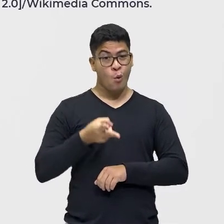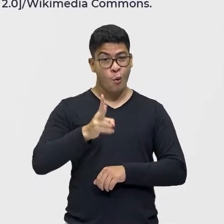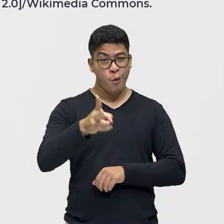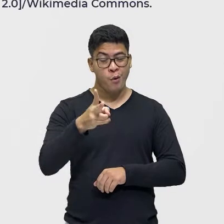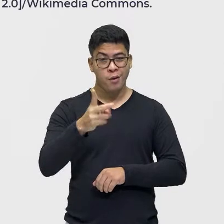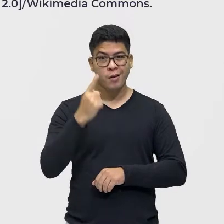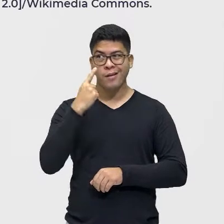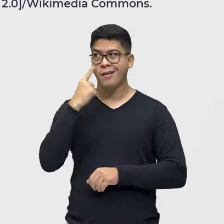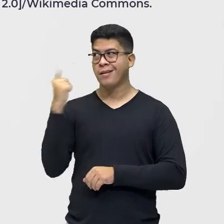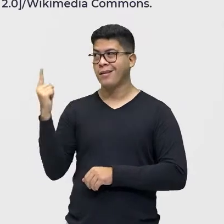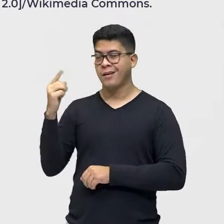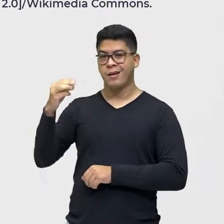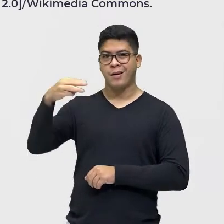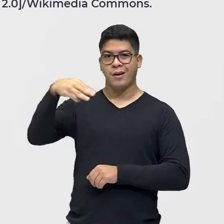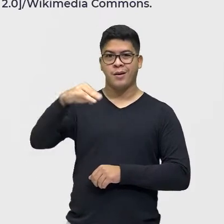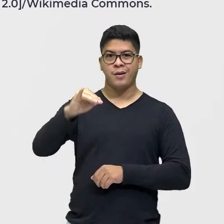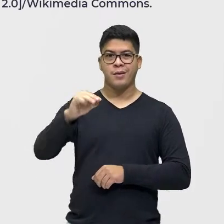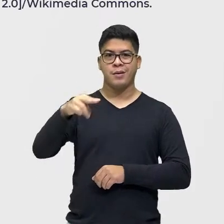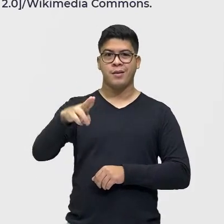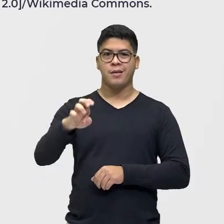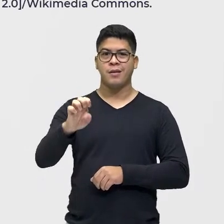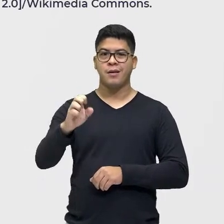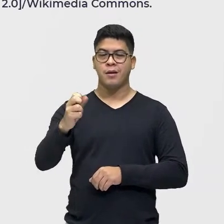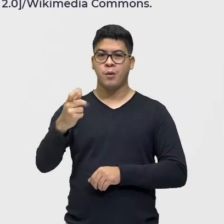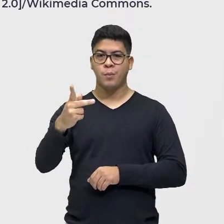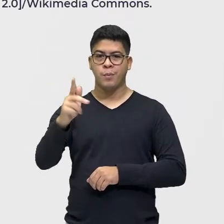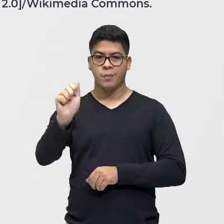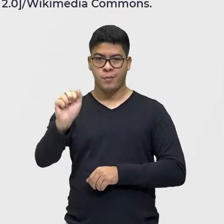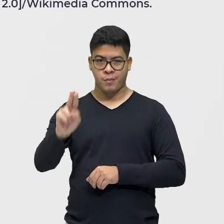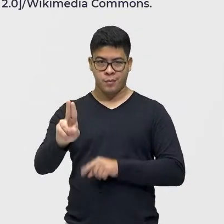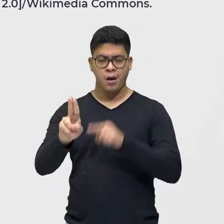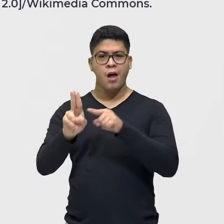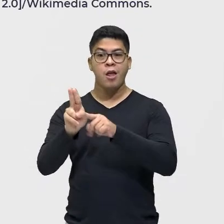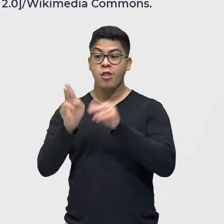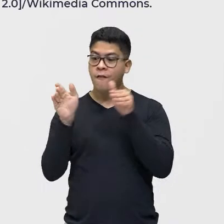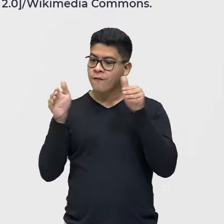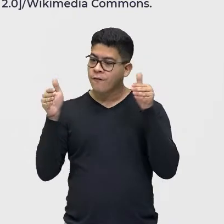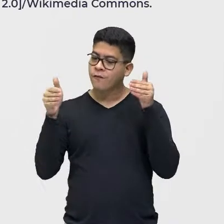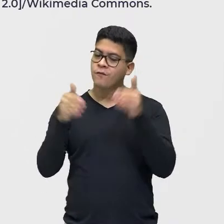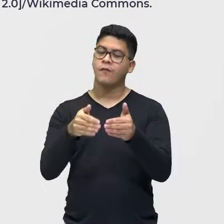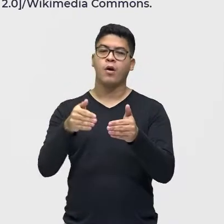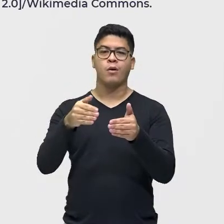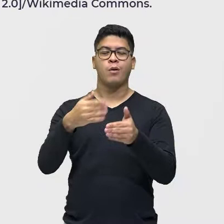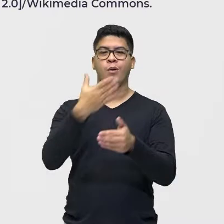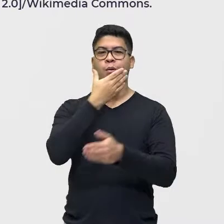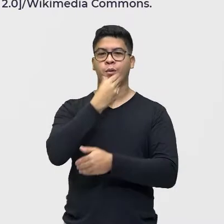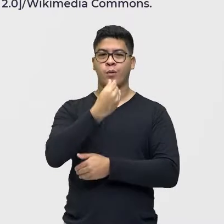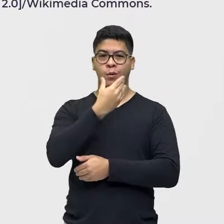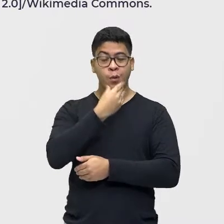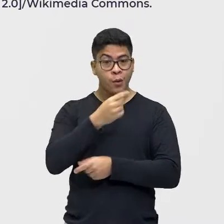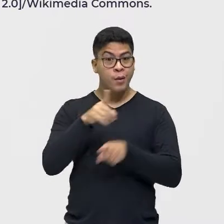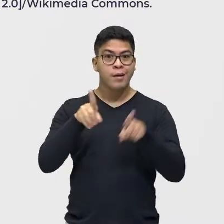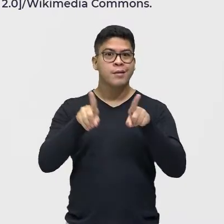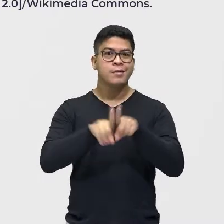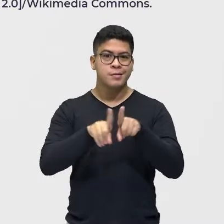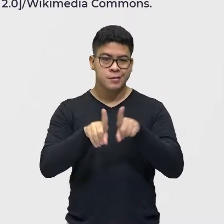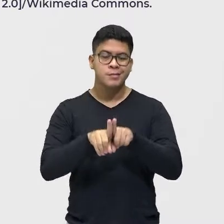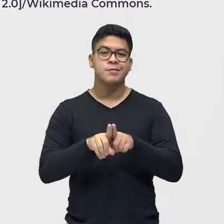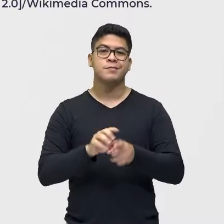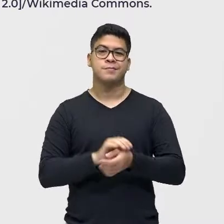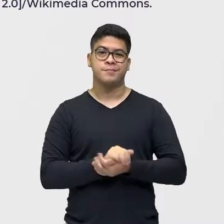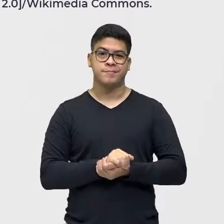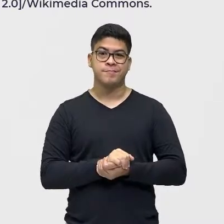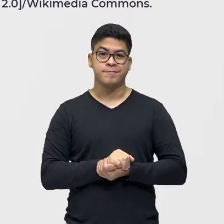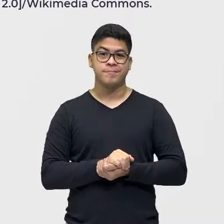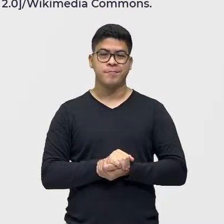nós temos o Mineiro Pau, que também é uma dança específica, né? Executada por homens. E